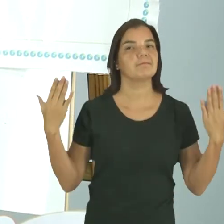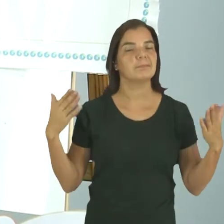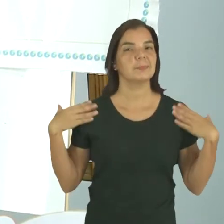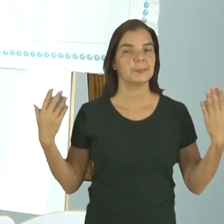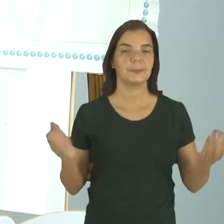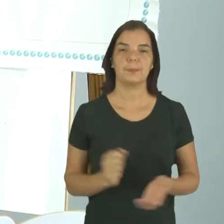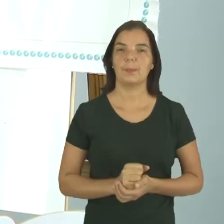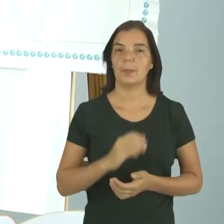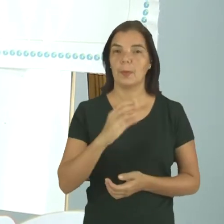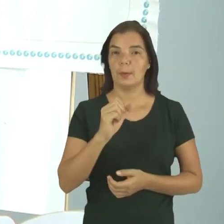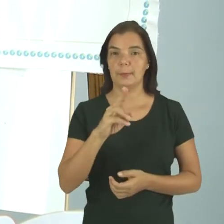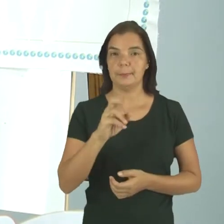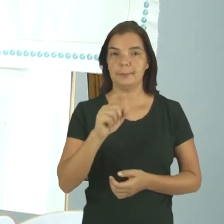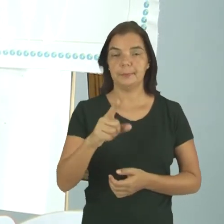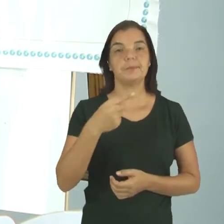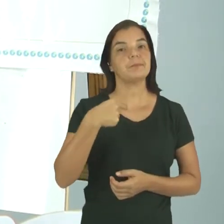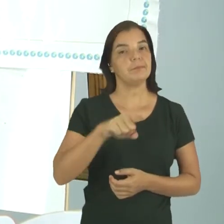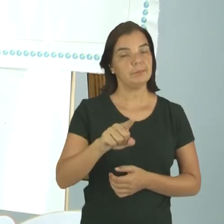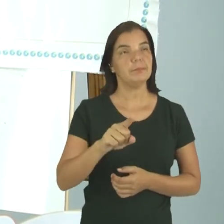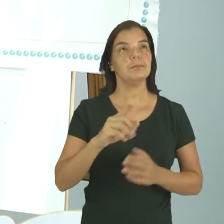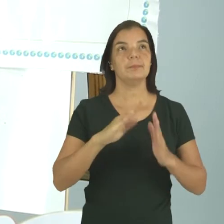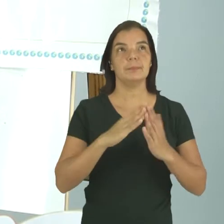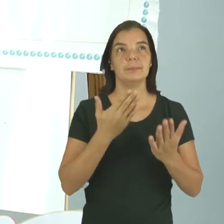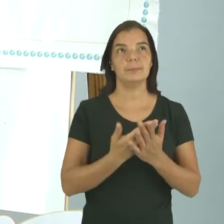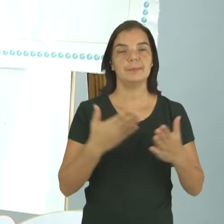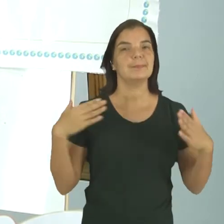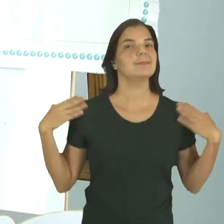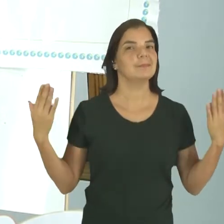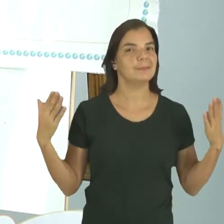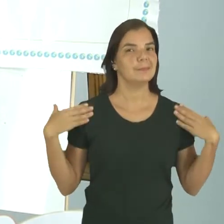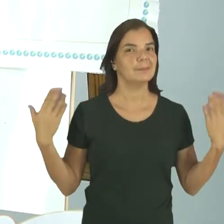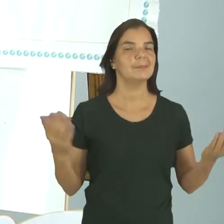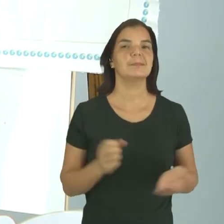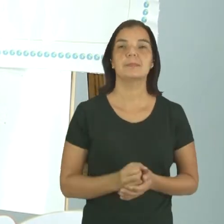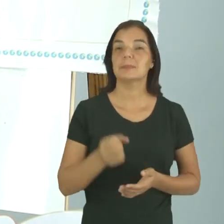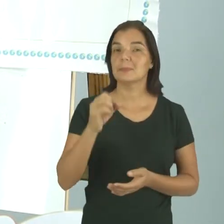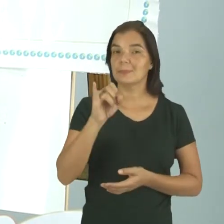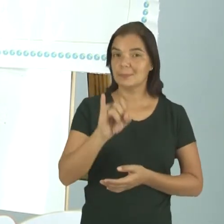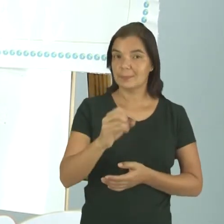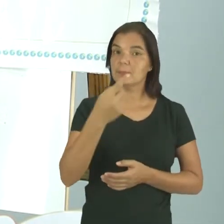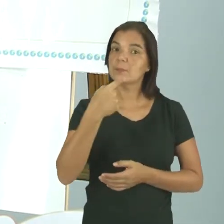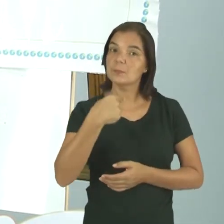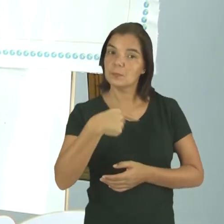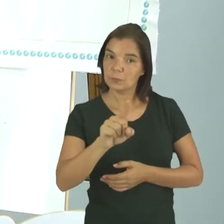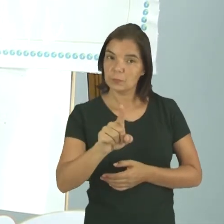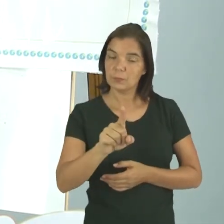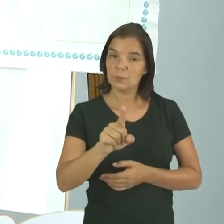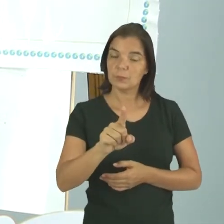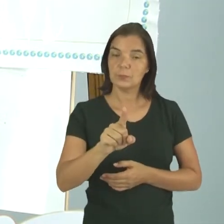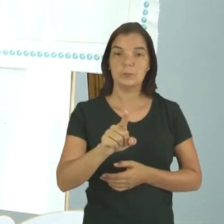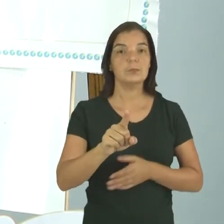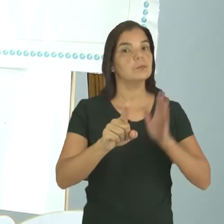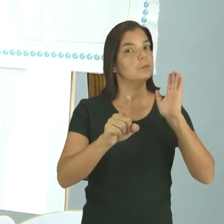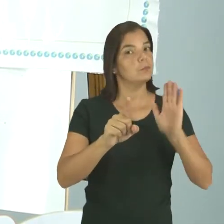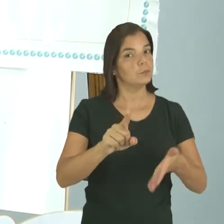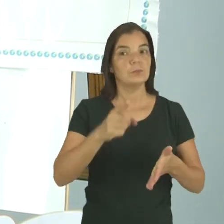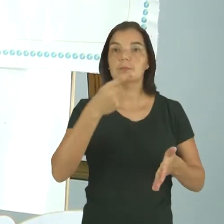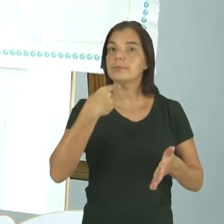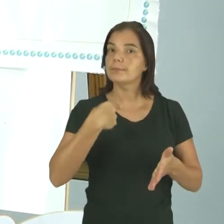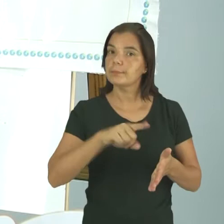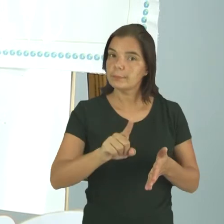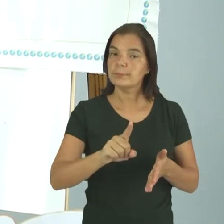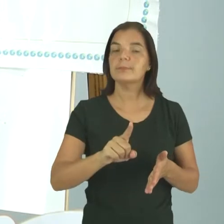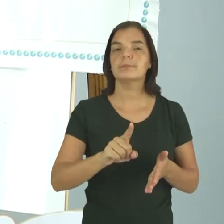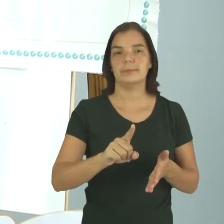muito. Cauê foi para a escola e se divertiu muito. Se ele foi, ele falou que ele já